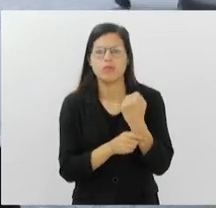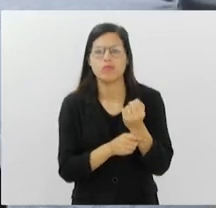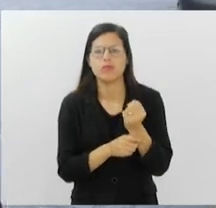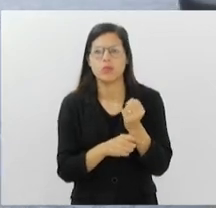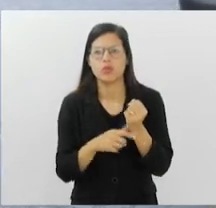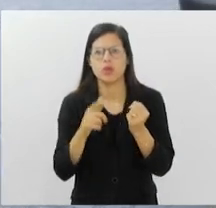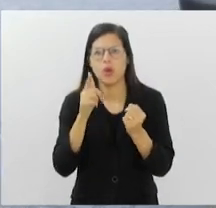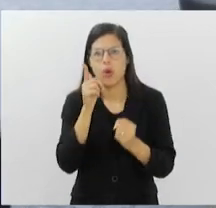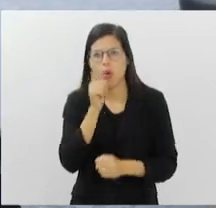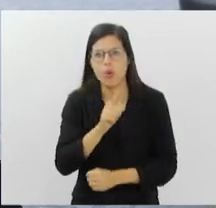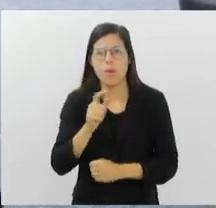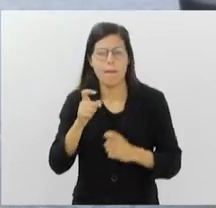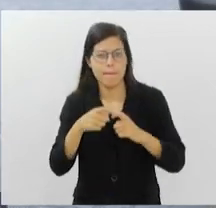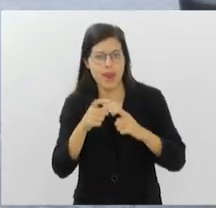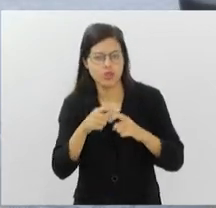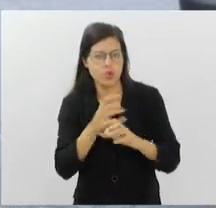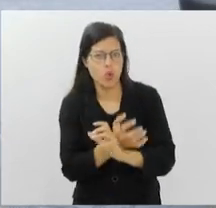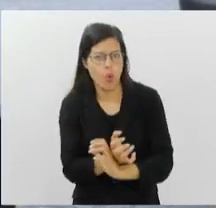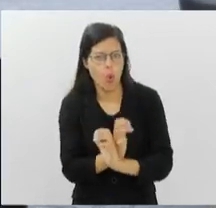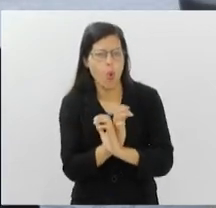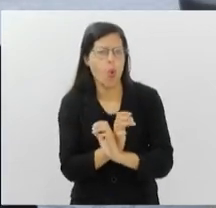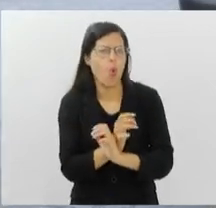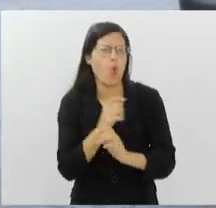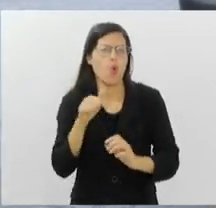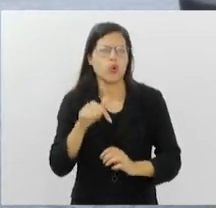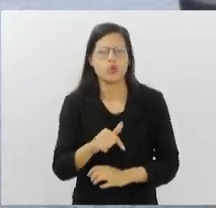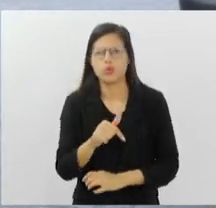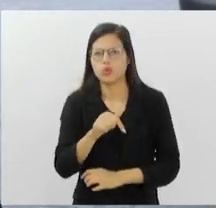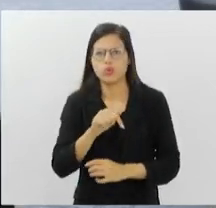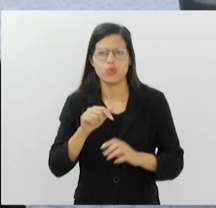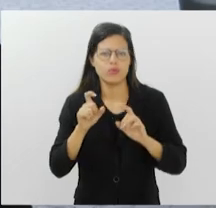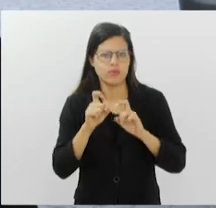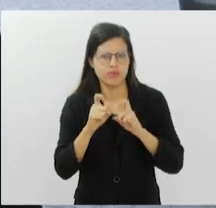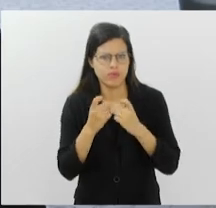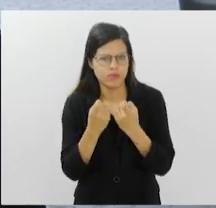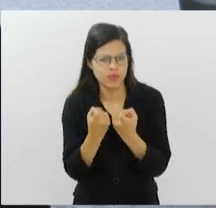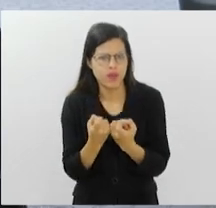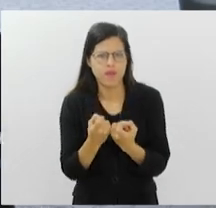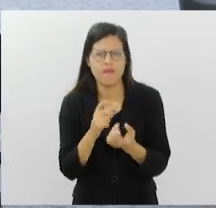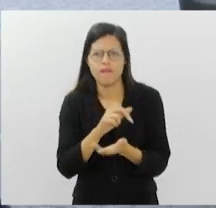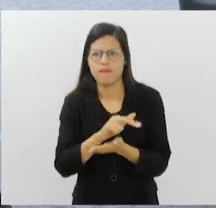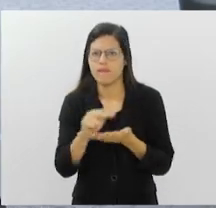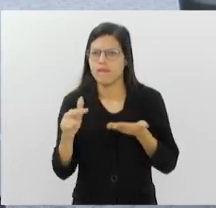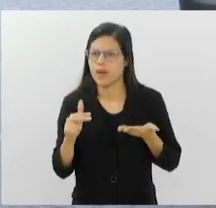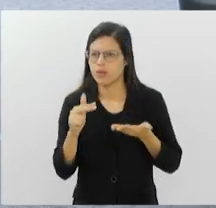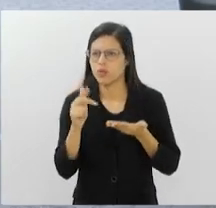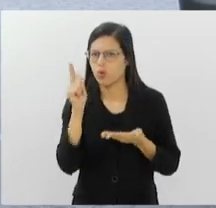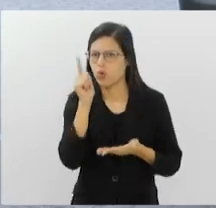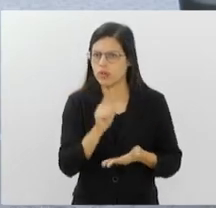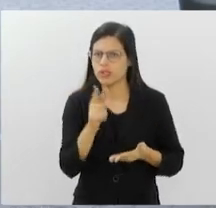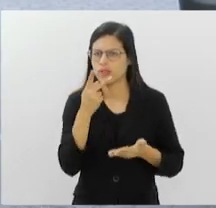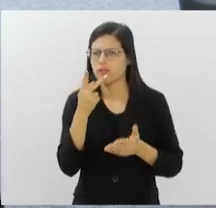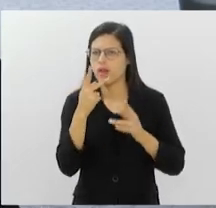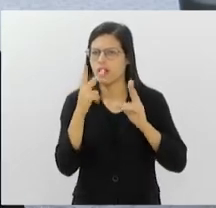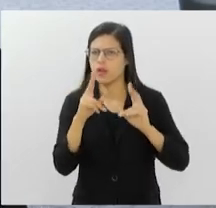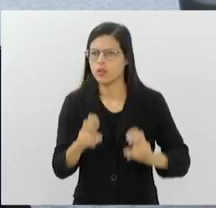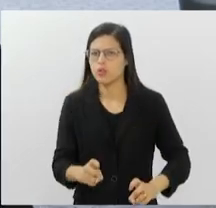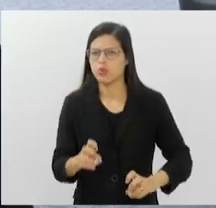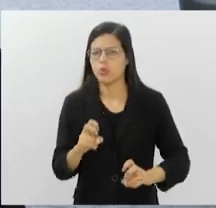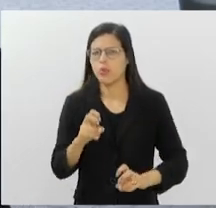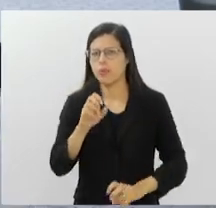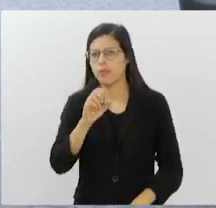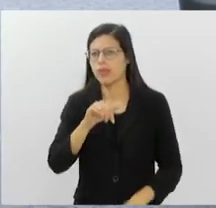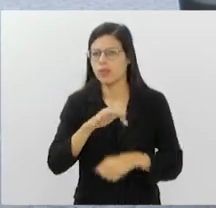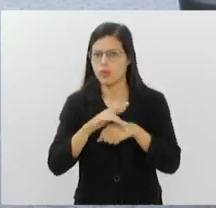O gineco, o uro, o clínico, o infecto. Qualquer médico vai falar de sífilis porque tem manifestação no